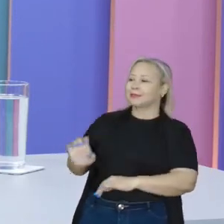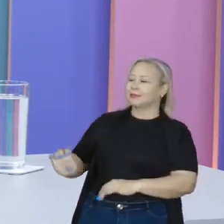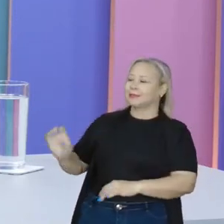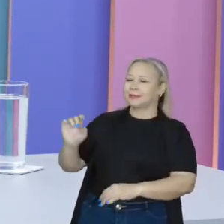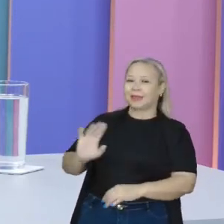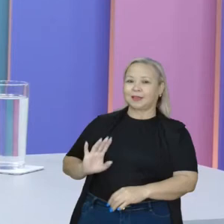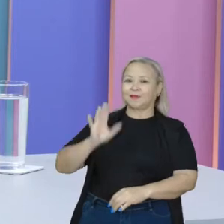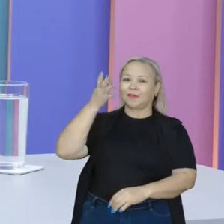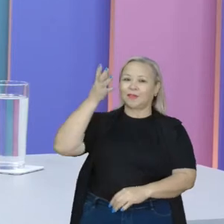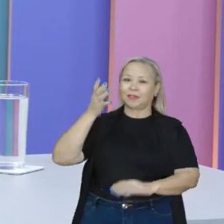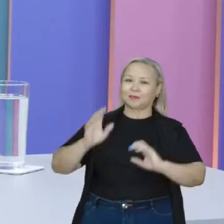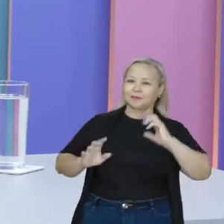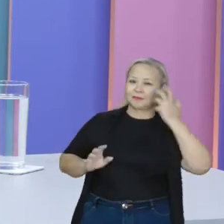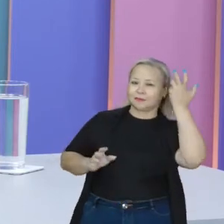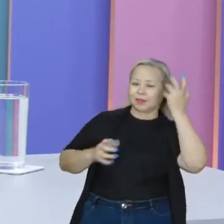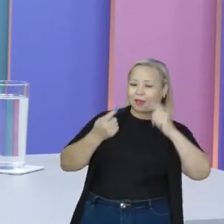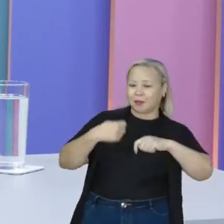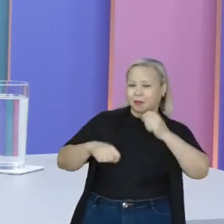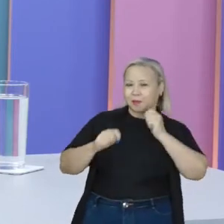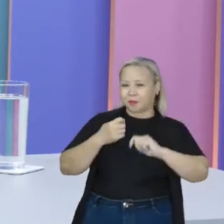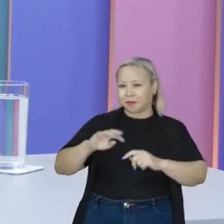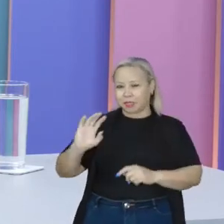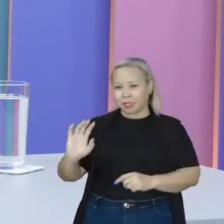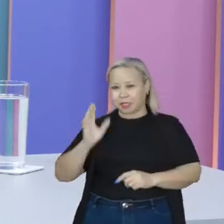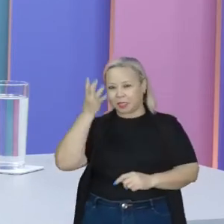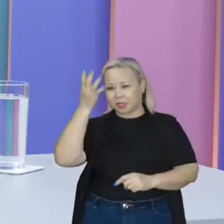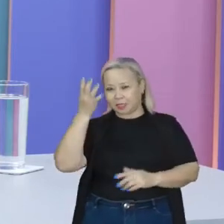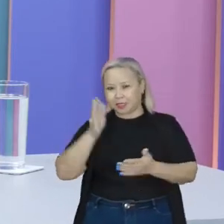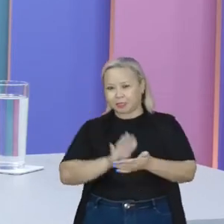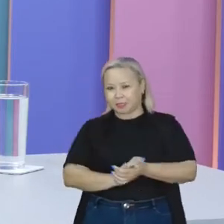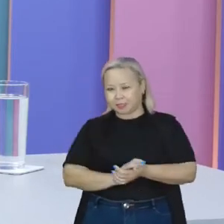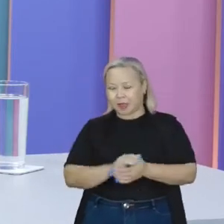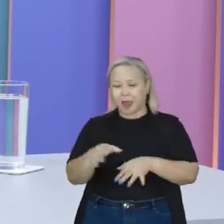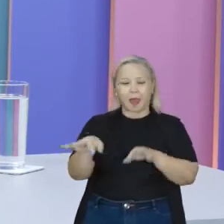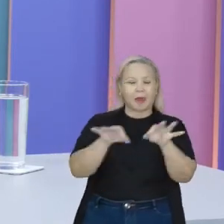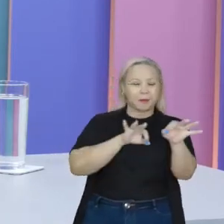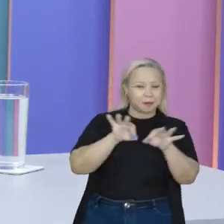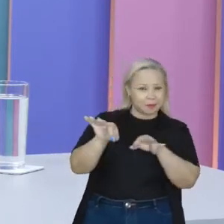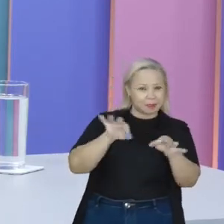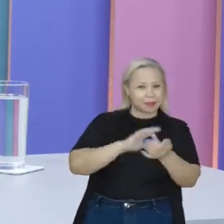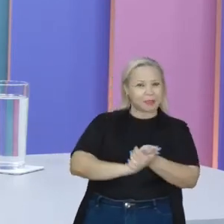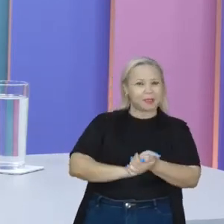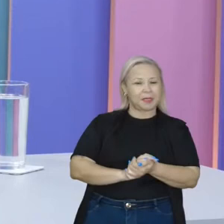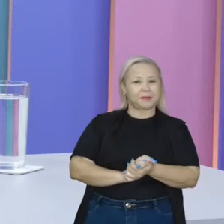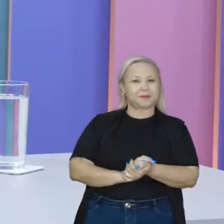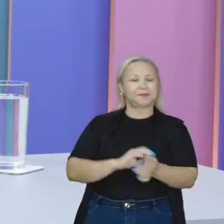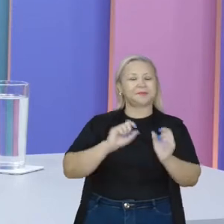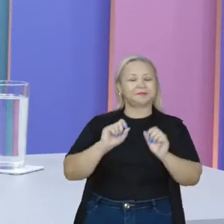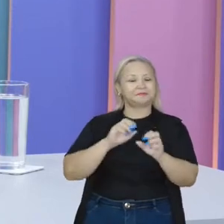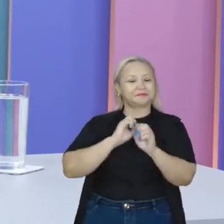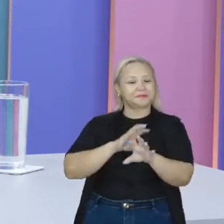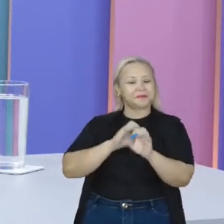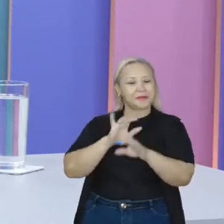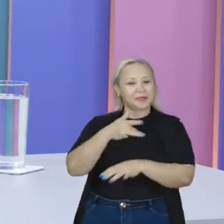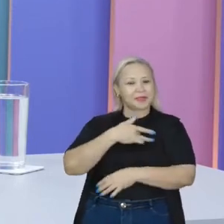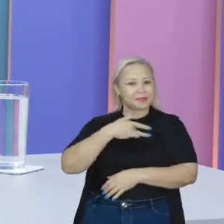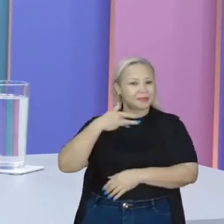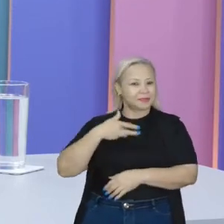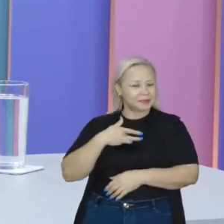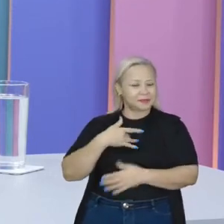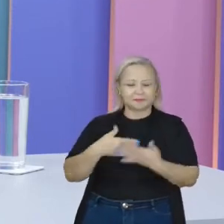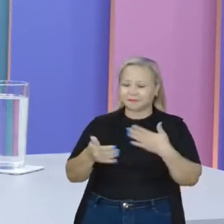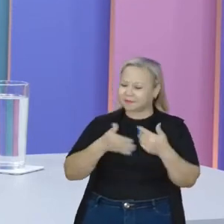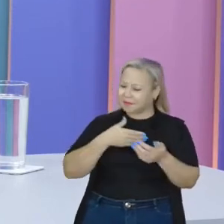decisão econômica, uma decisão no planejamento, na educação, na saúde, em